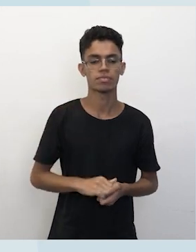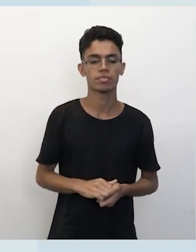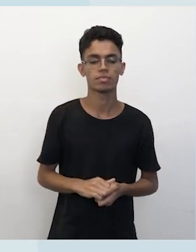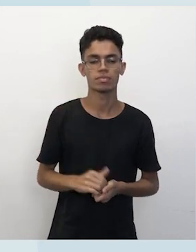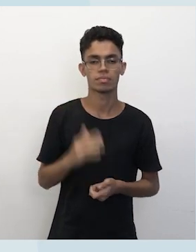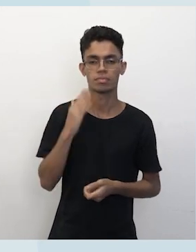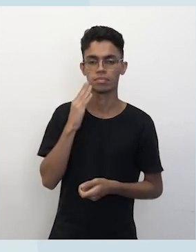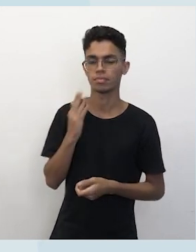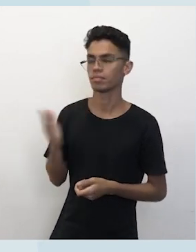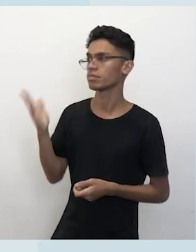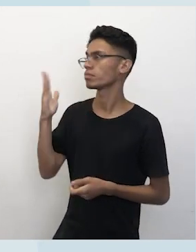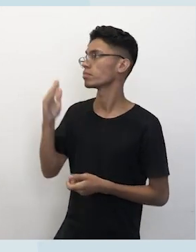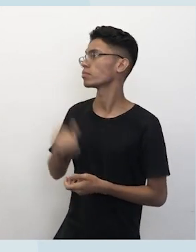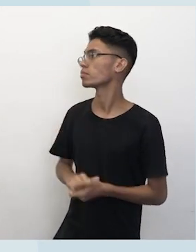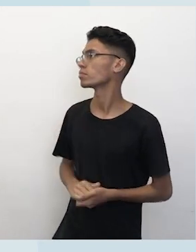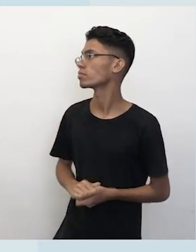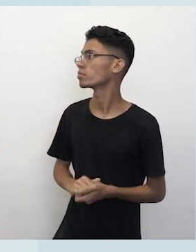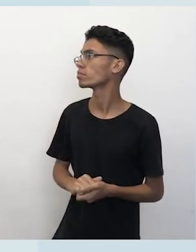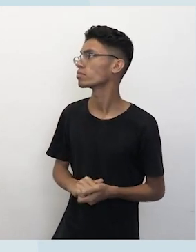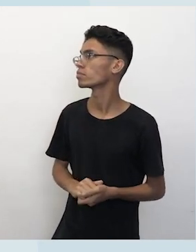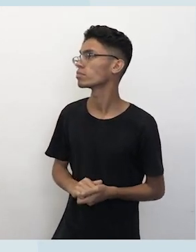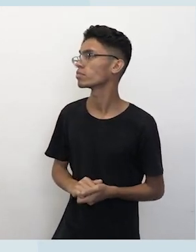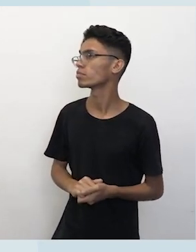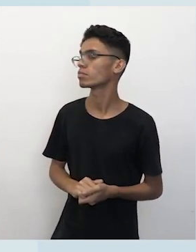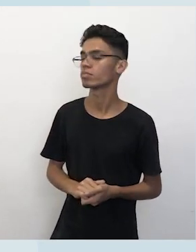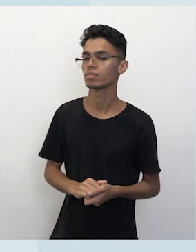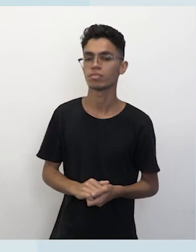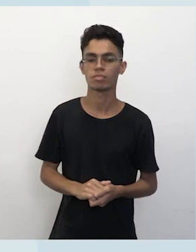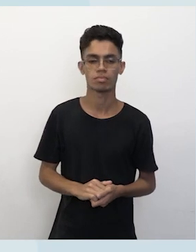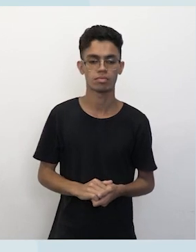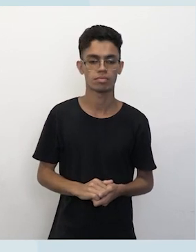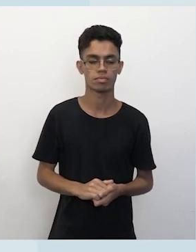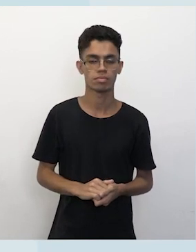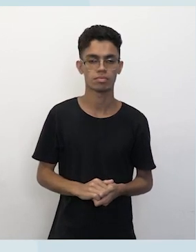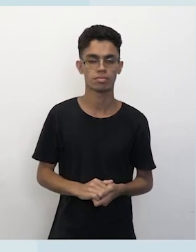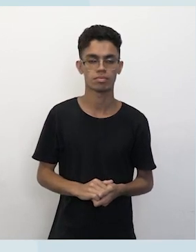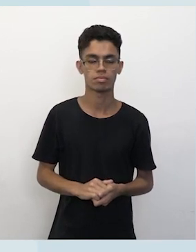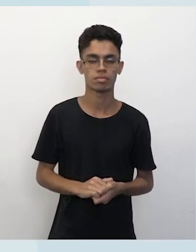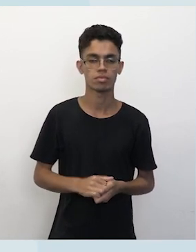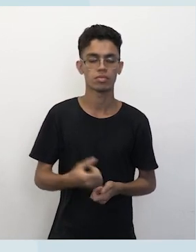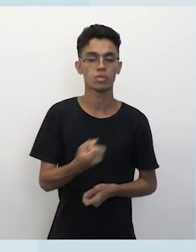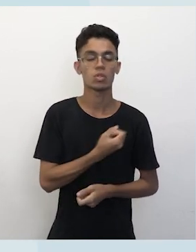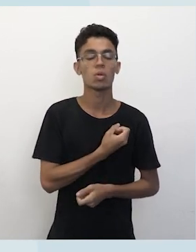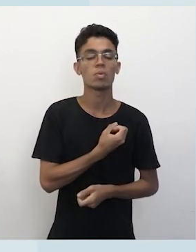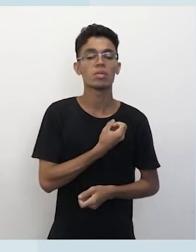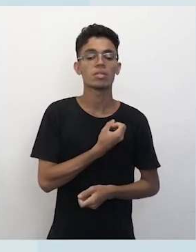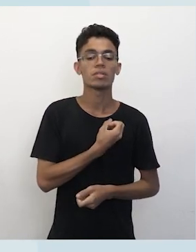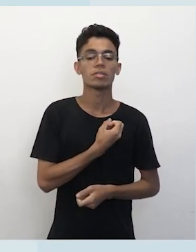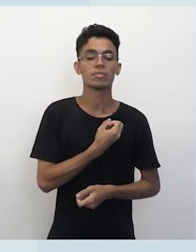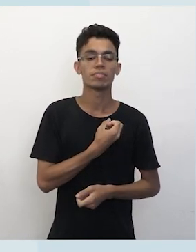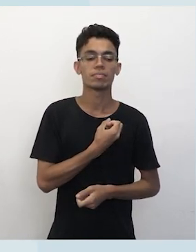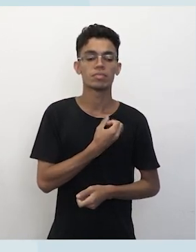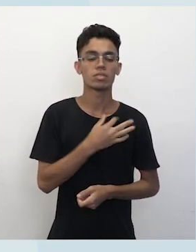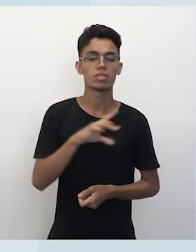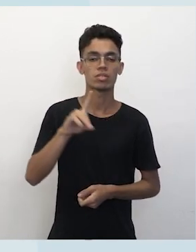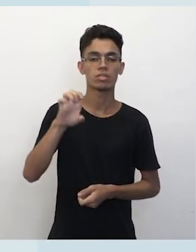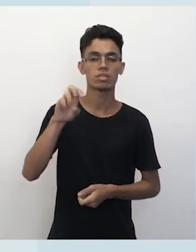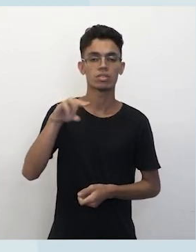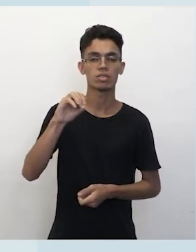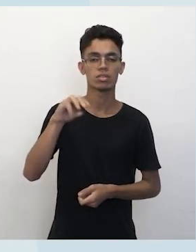propriedade. Algebricamente, ó, o expoente tanto serve para o numerador quanto para o